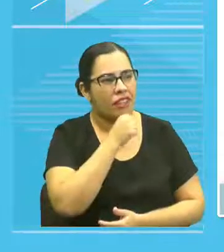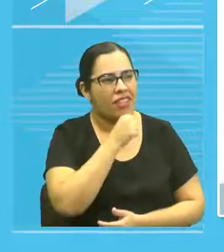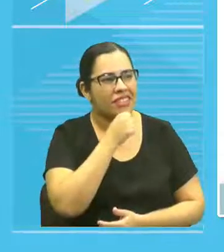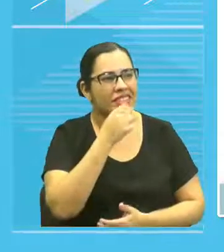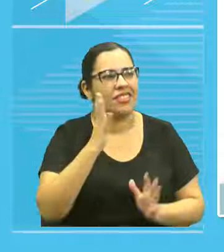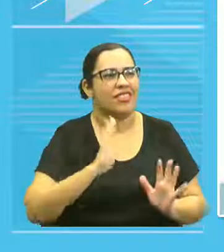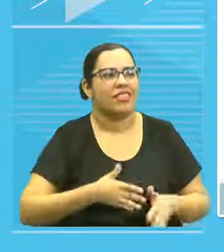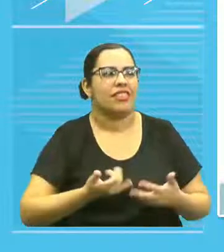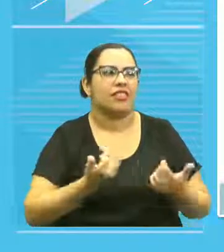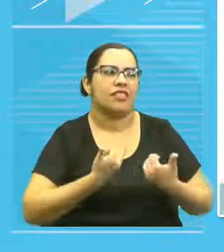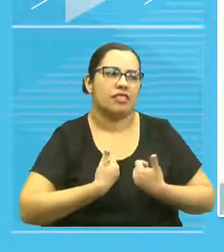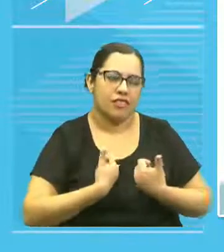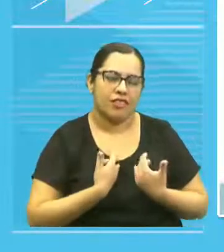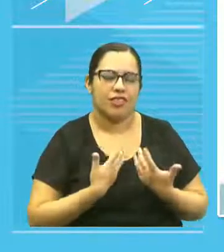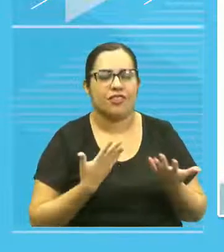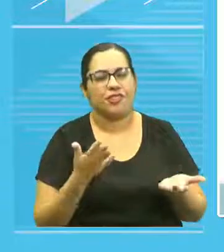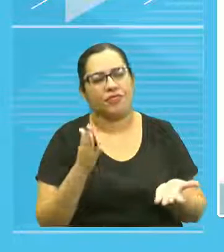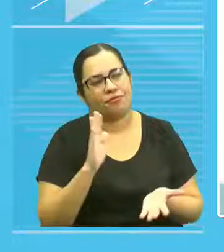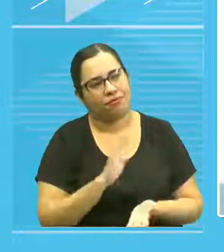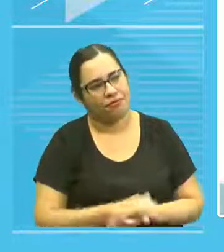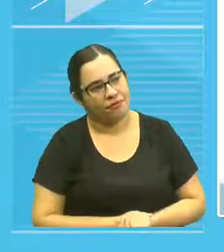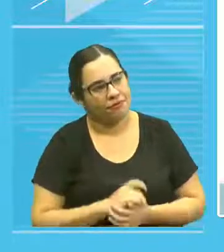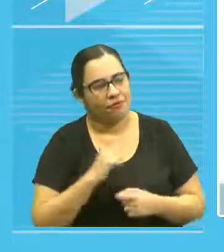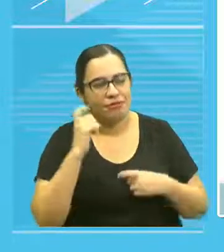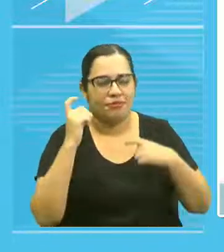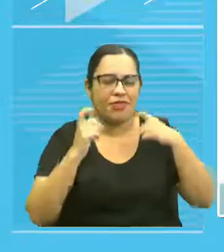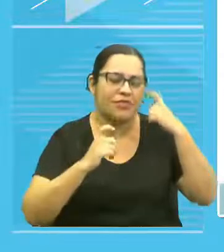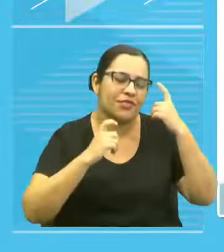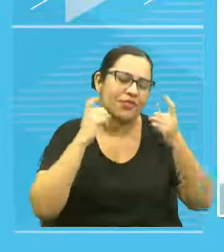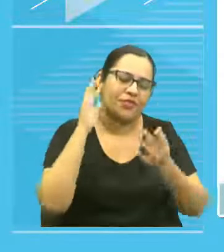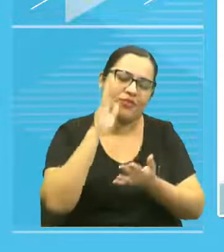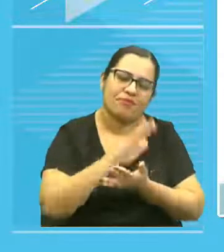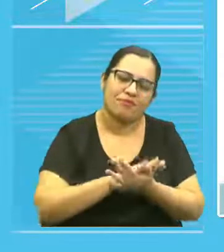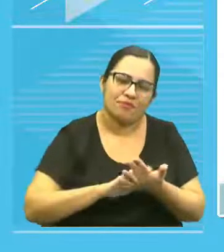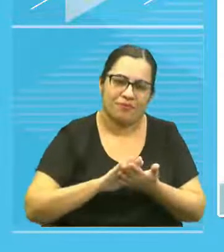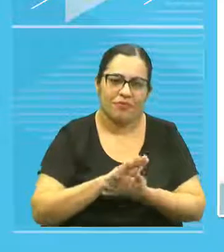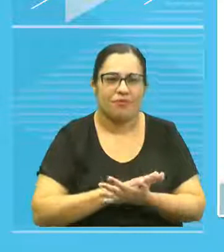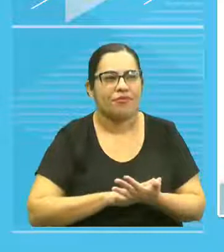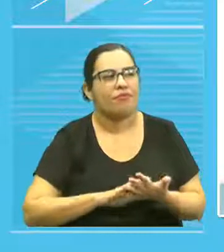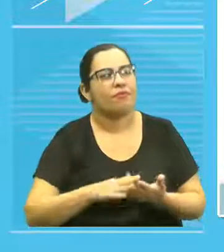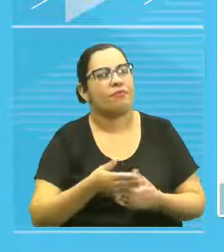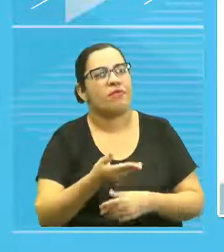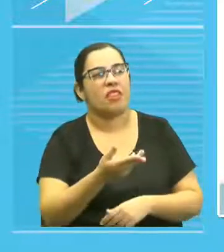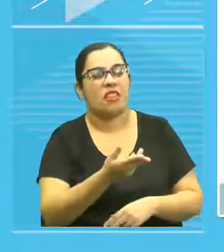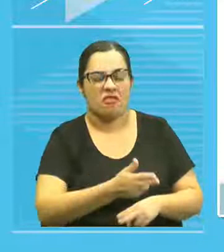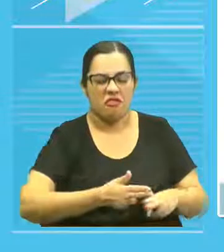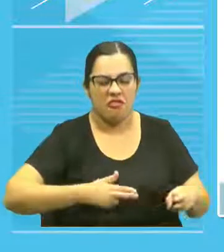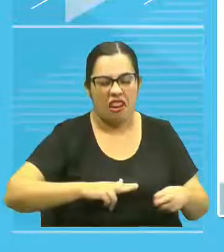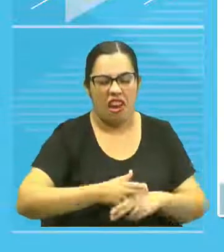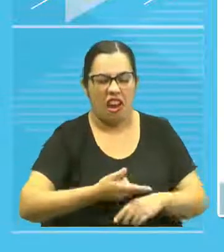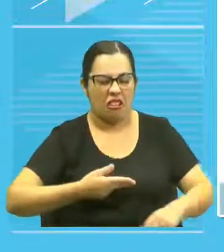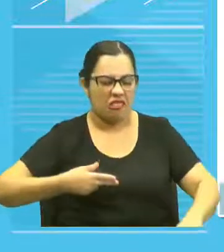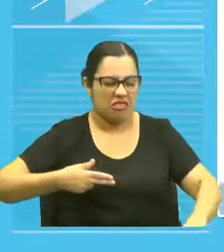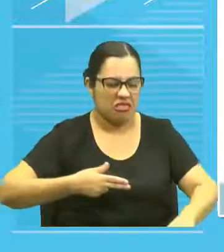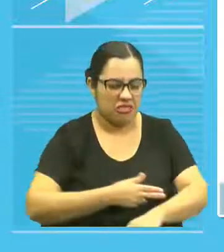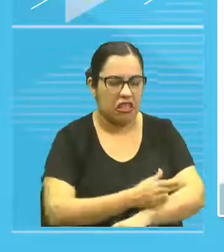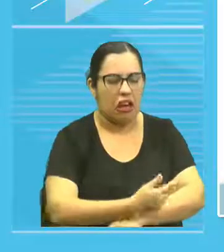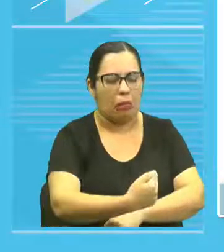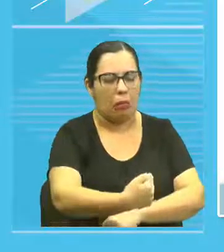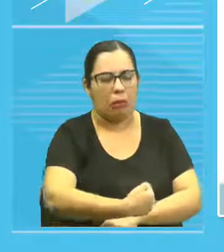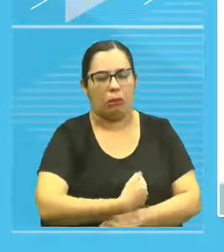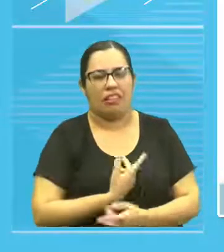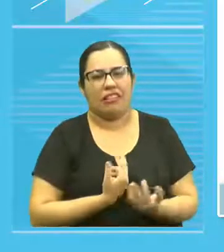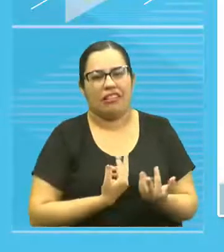isso para mim meu Deus meu filho não se preocupe não que quem com ferro fere com ferro será